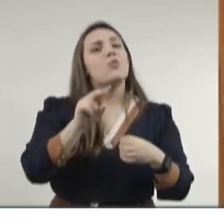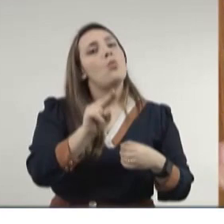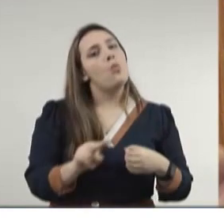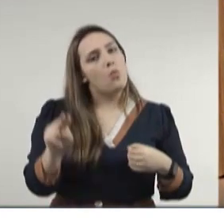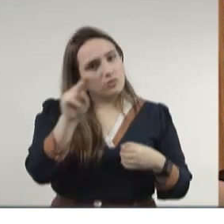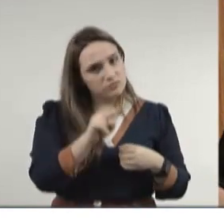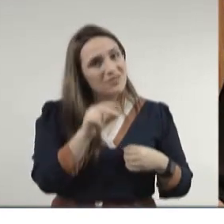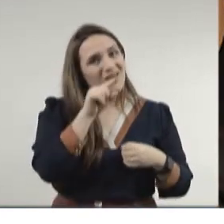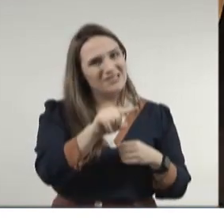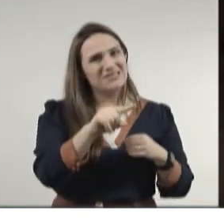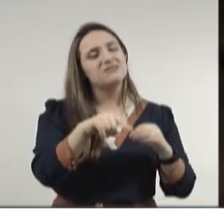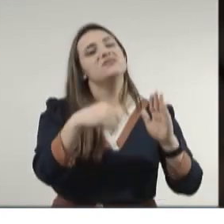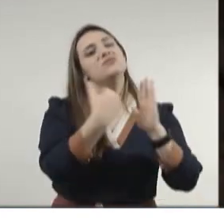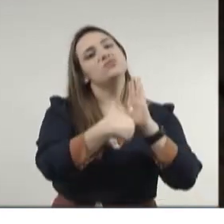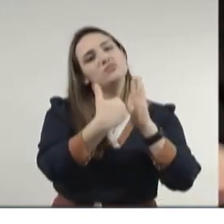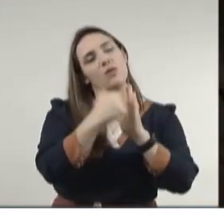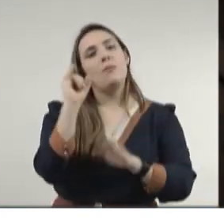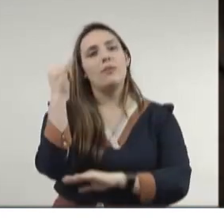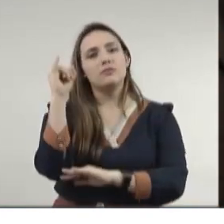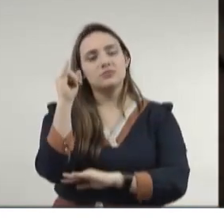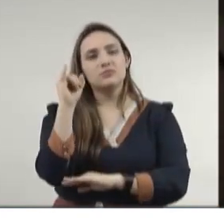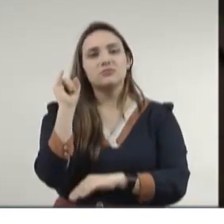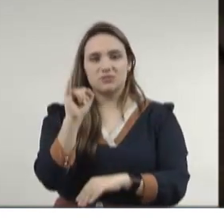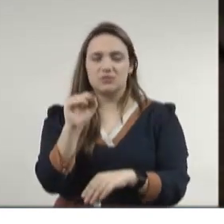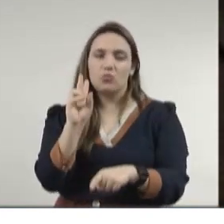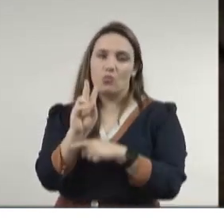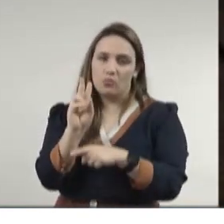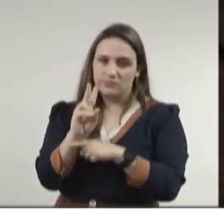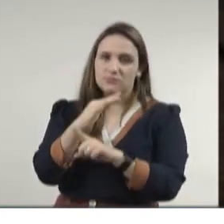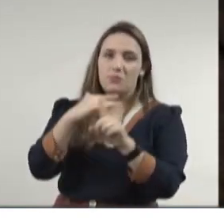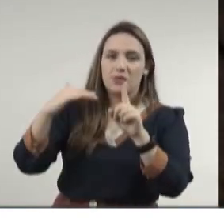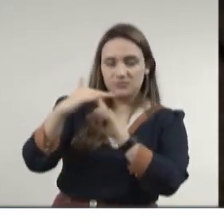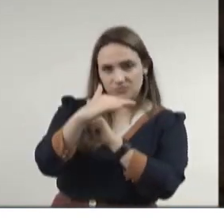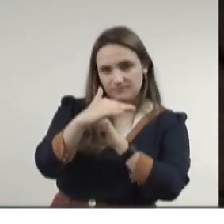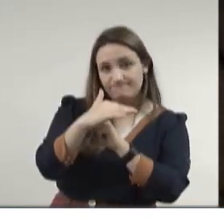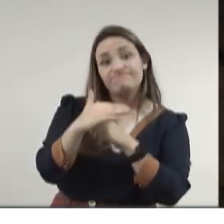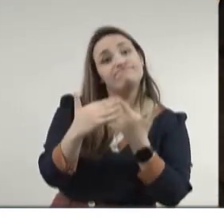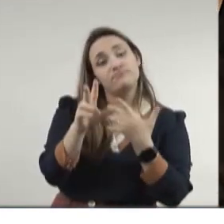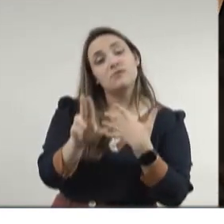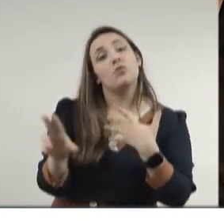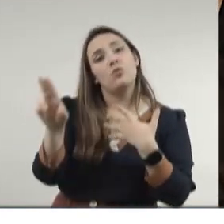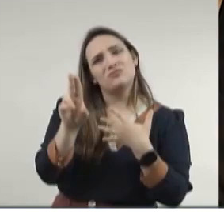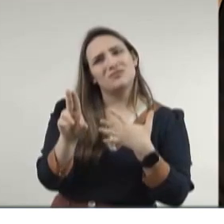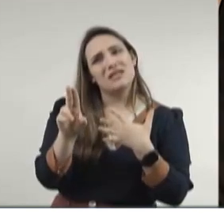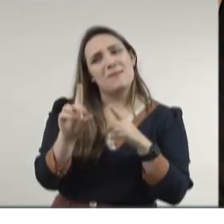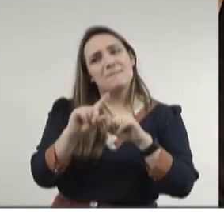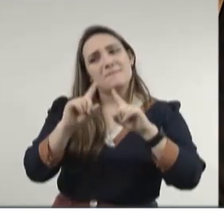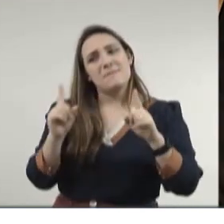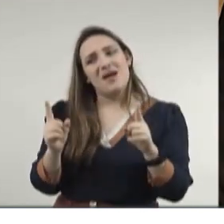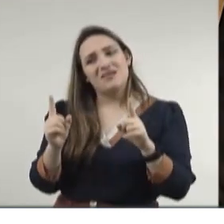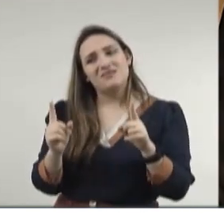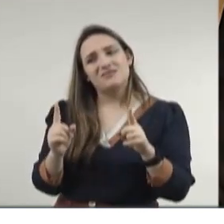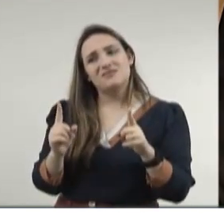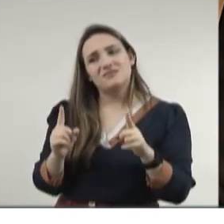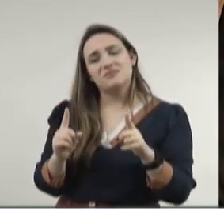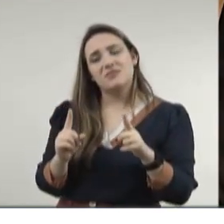utilizado o ICMS ecológico muitas vezes não em prol